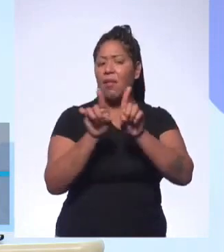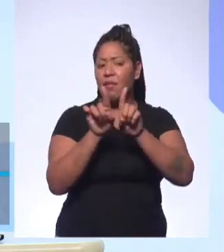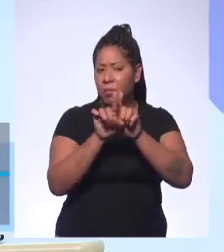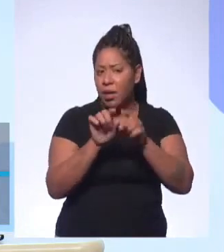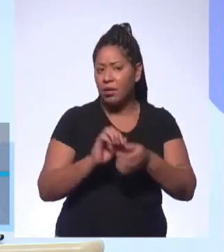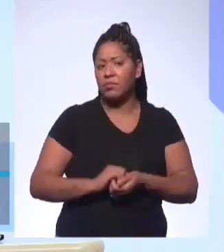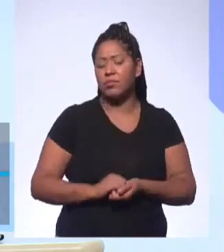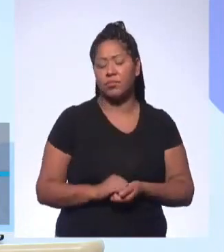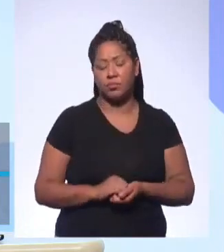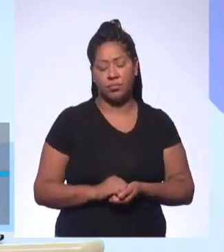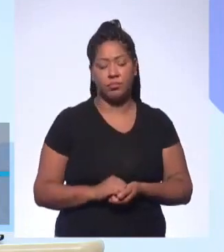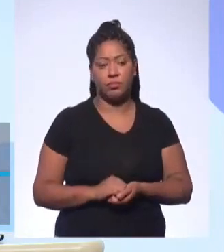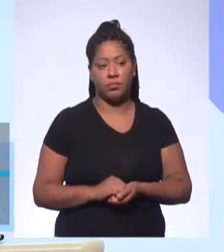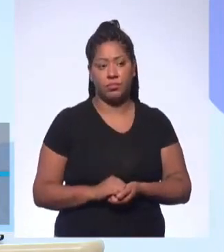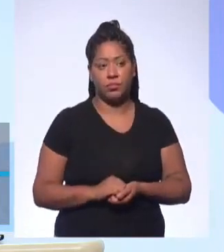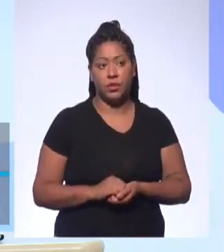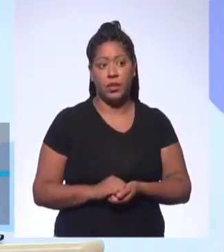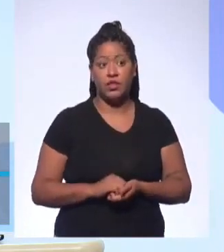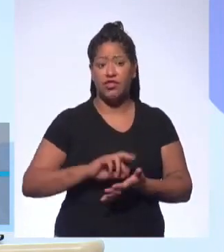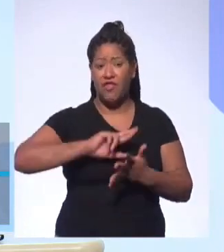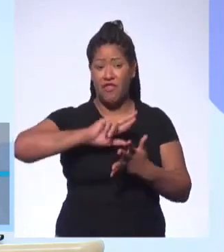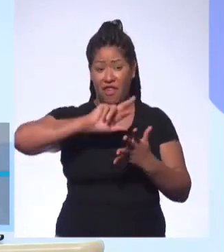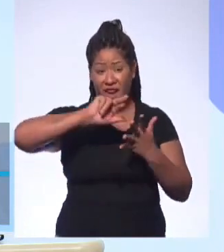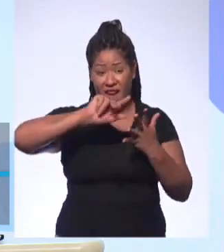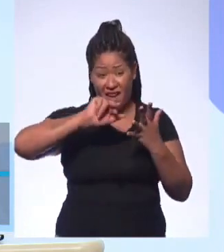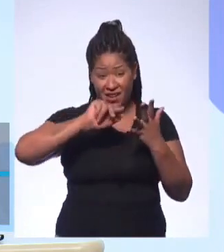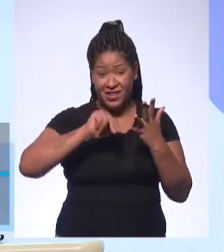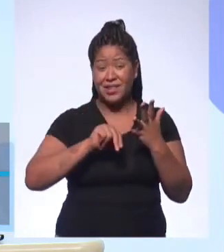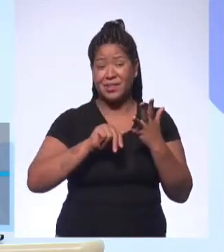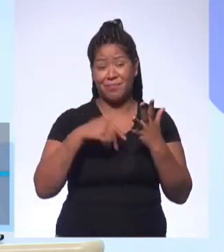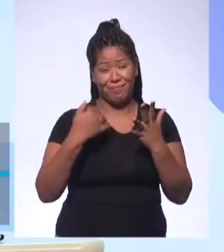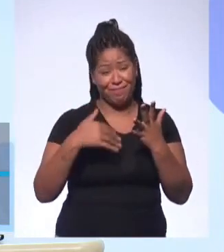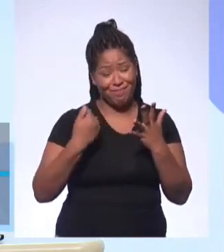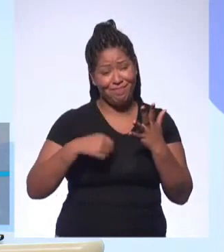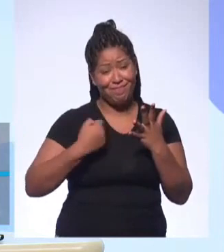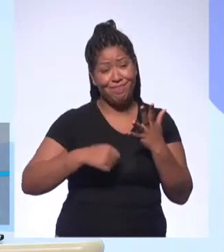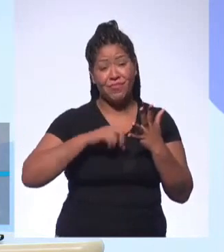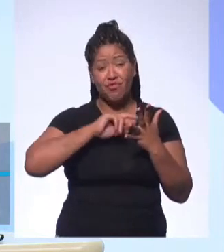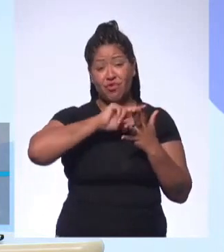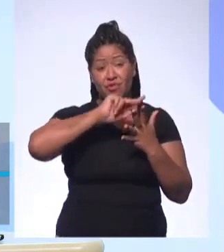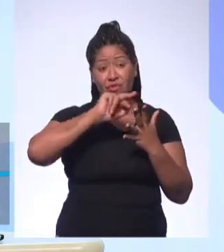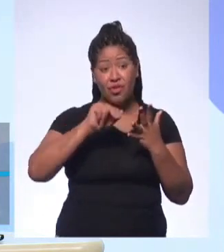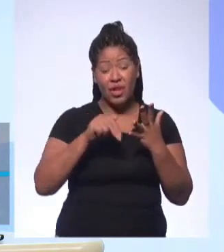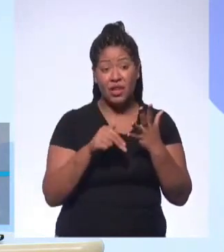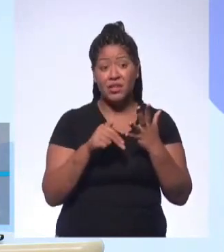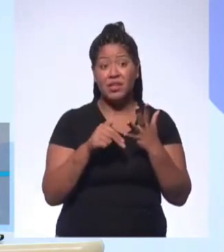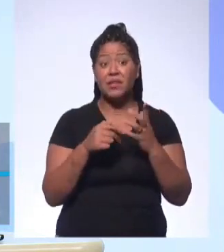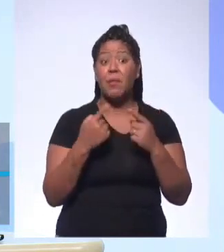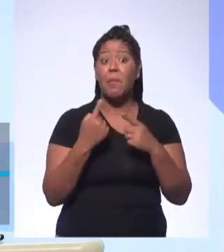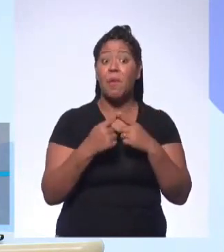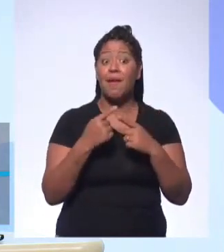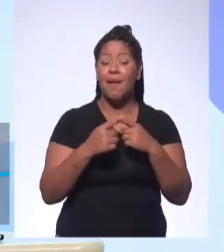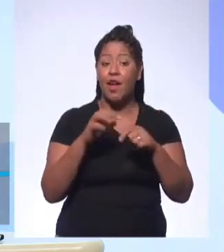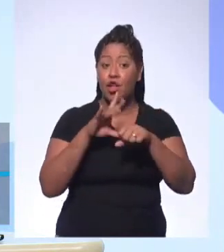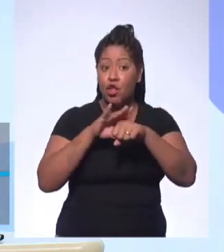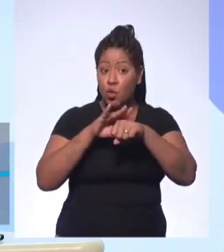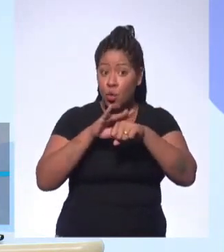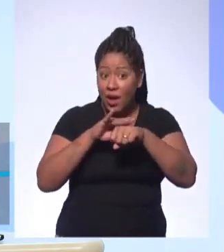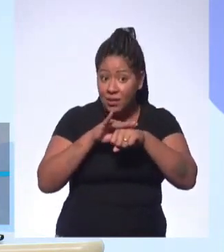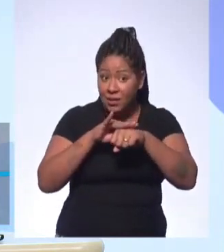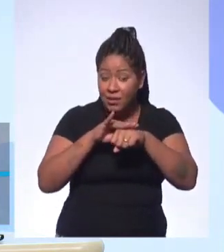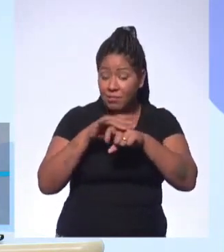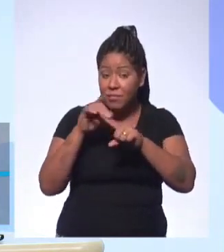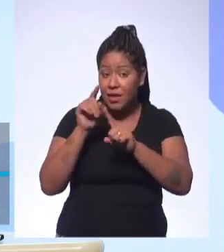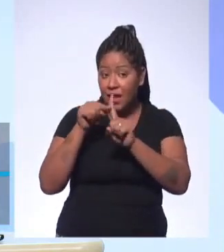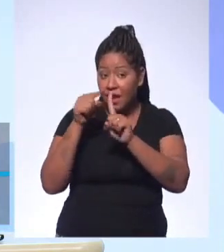teve a contribuição aqui, Ed. São muitas, hein? Vai me brecando aí. Lembrar sempre que a gravidez e doença não combinam.